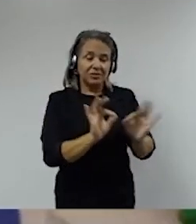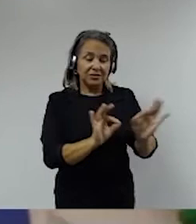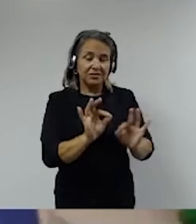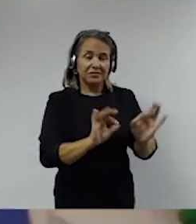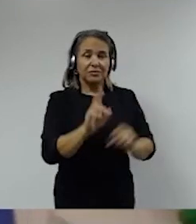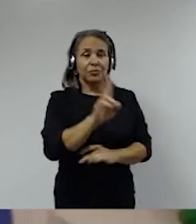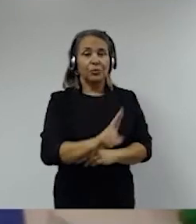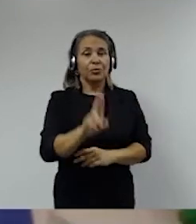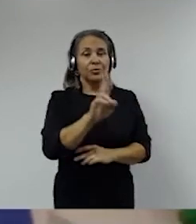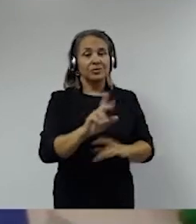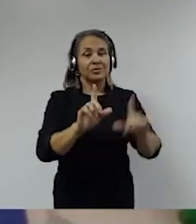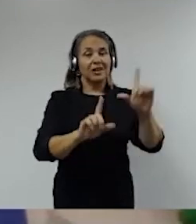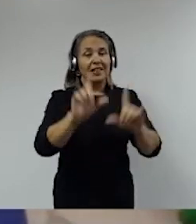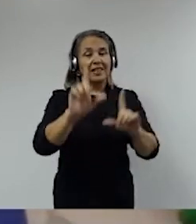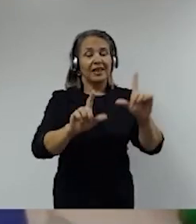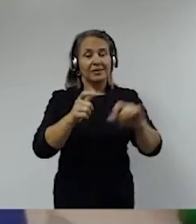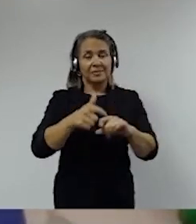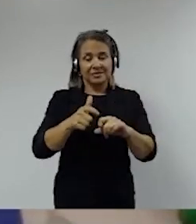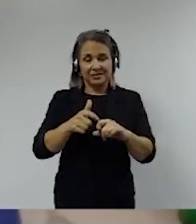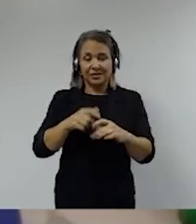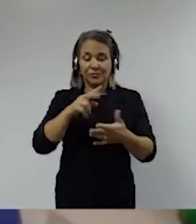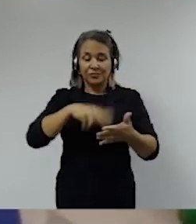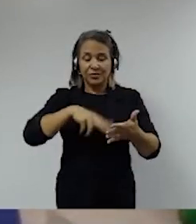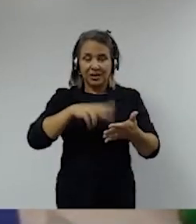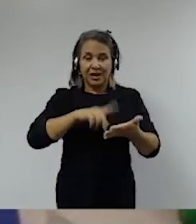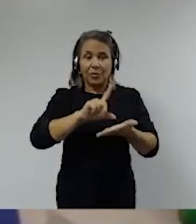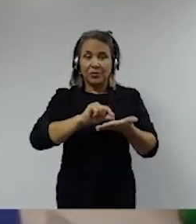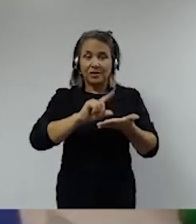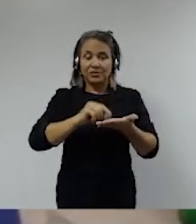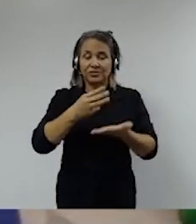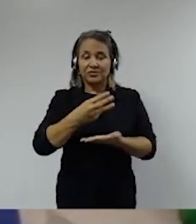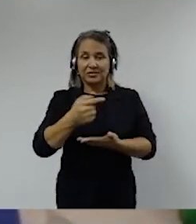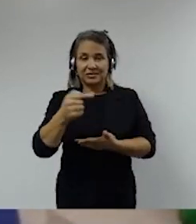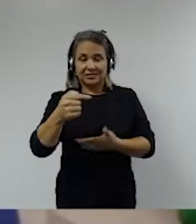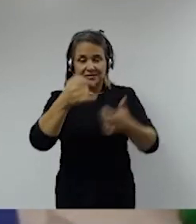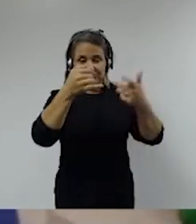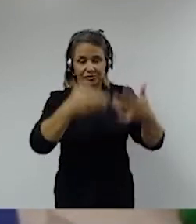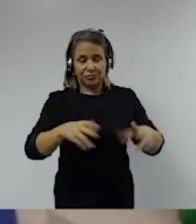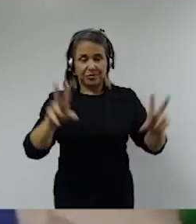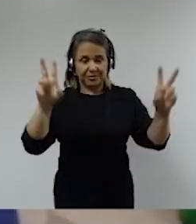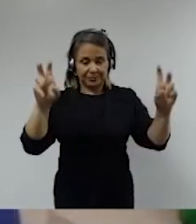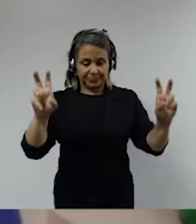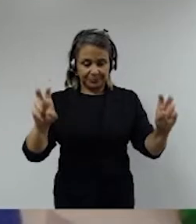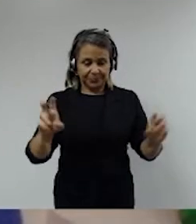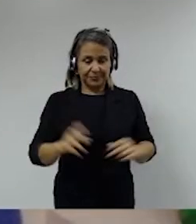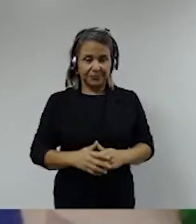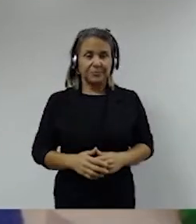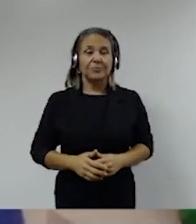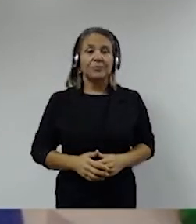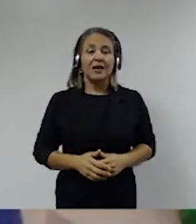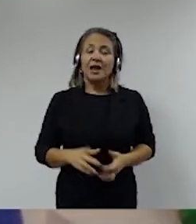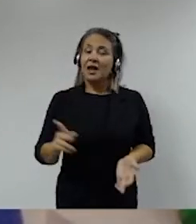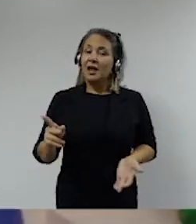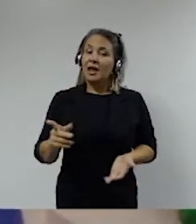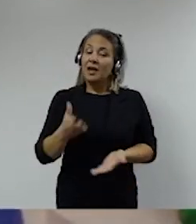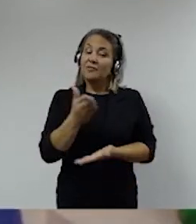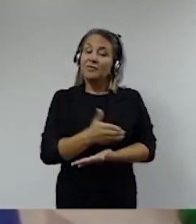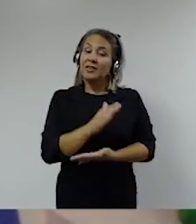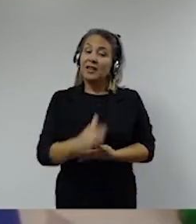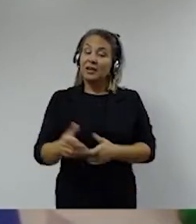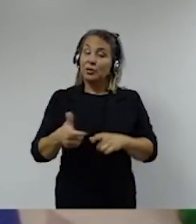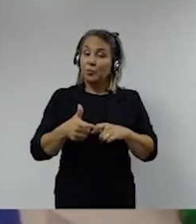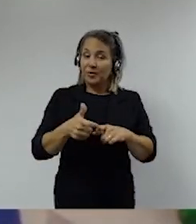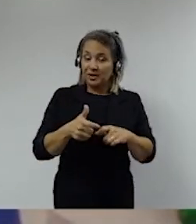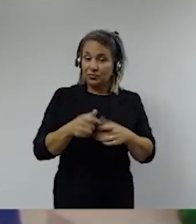do uso da telemedicina. E aqui eu vou ler para vocês o artigo 37, que diz o seguinte, abre aspas, é vedado ao médico